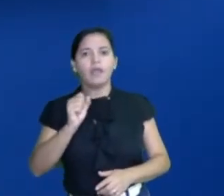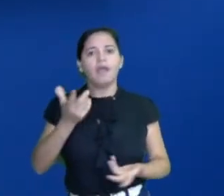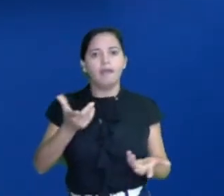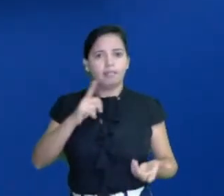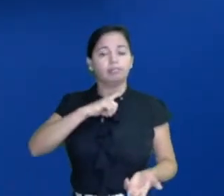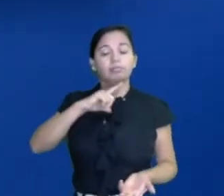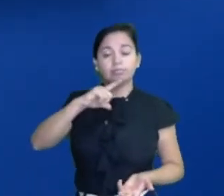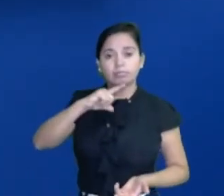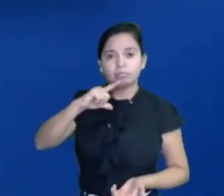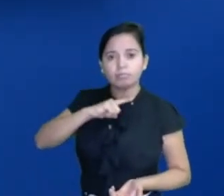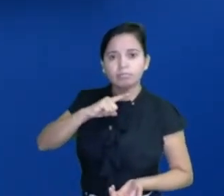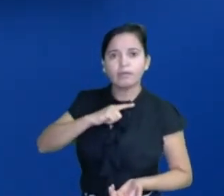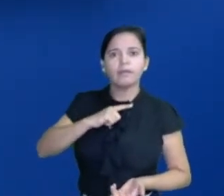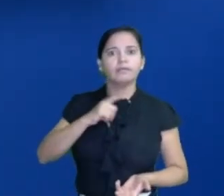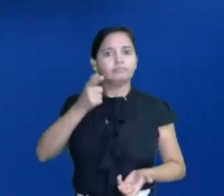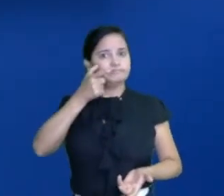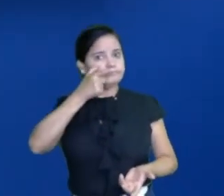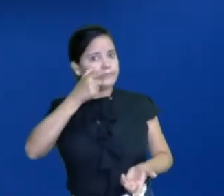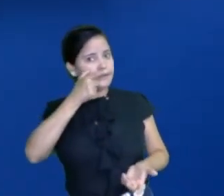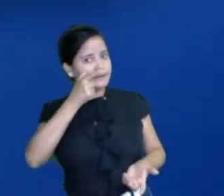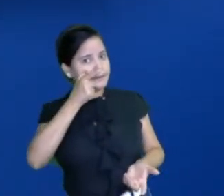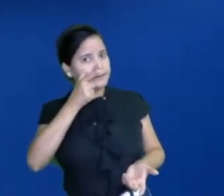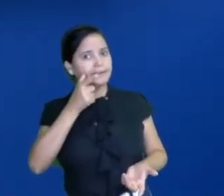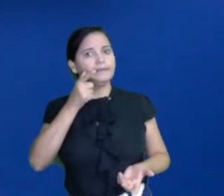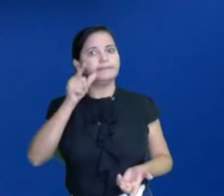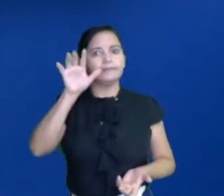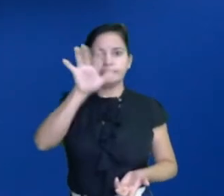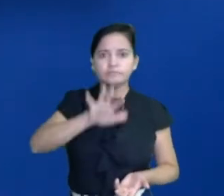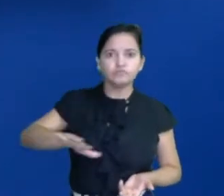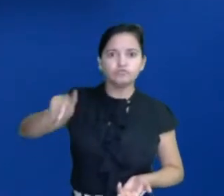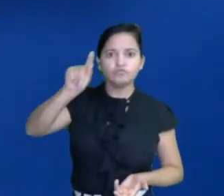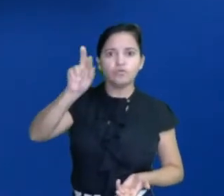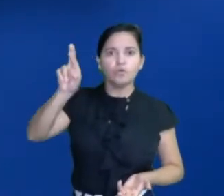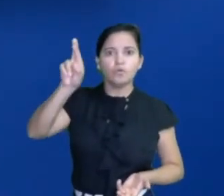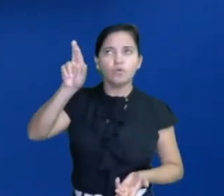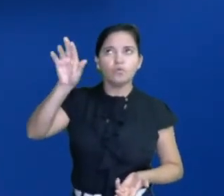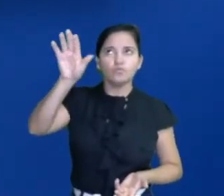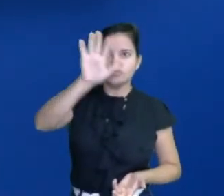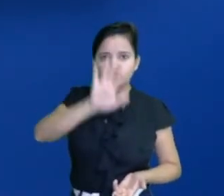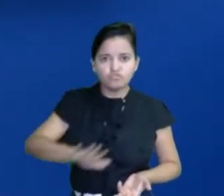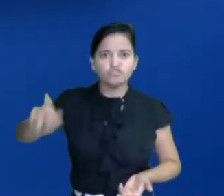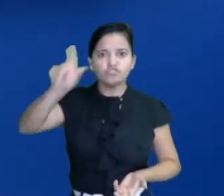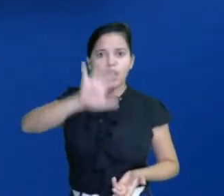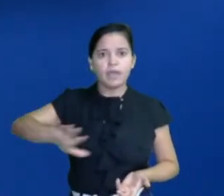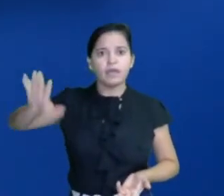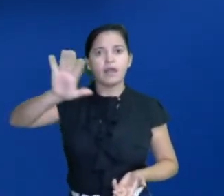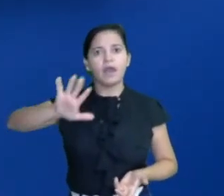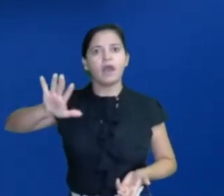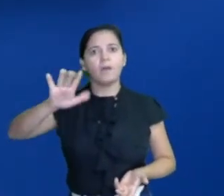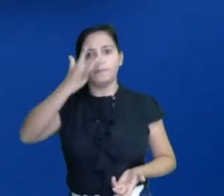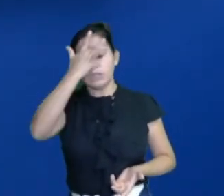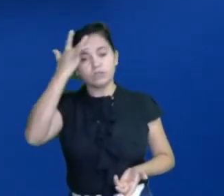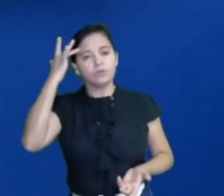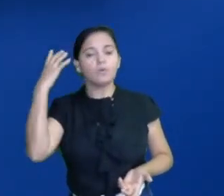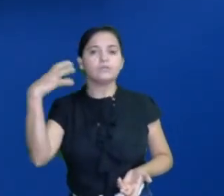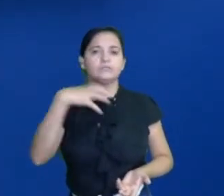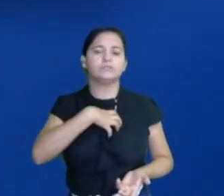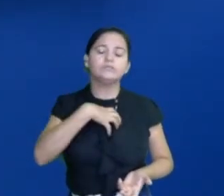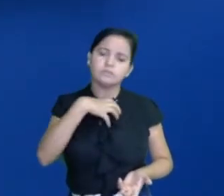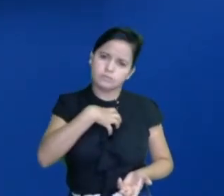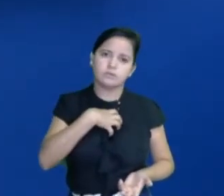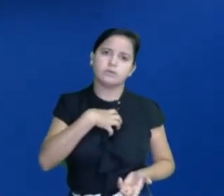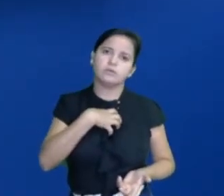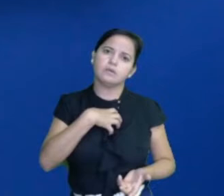público, certo? E é interessante que todas as pessoas tenham o conhecimento e a sensibilização de